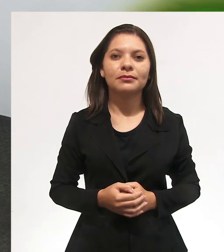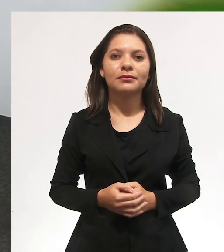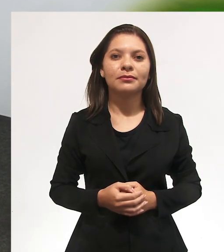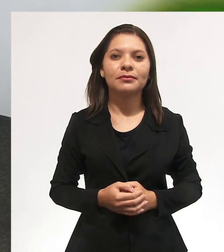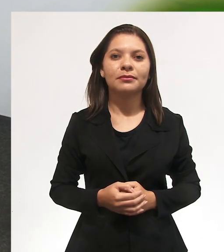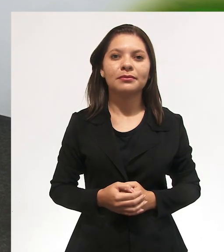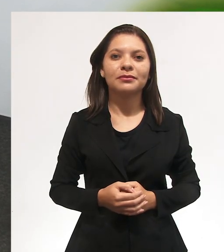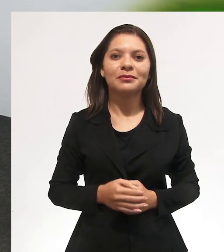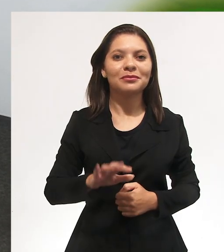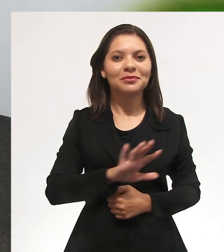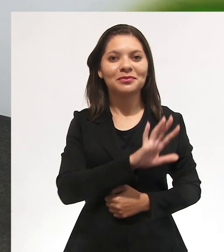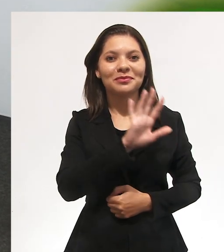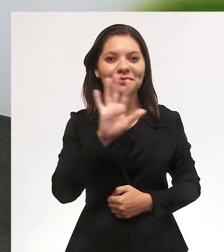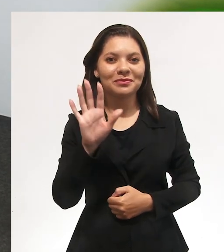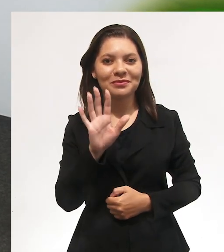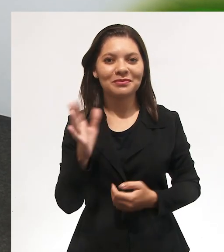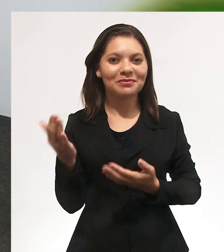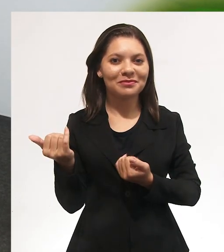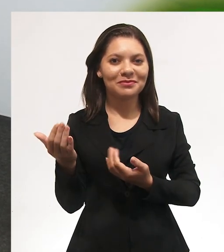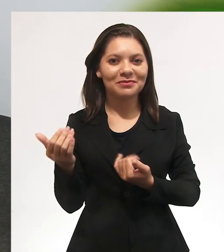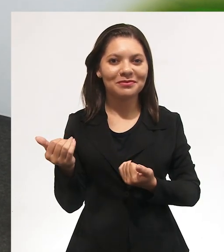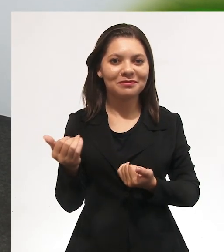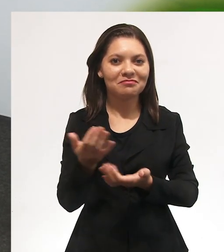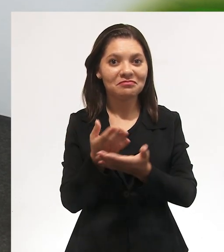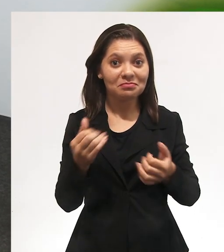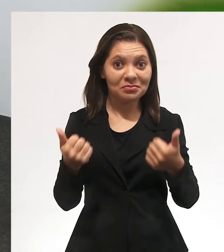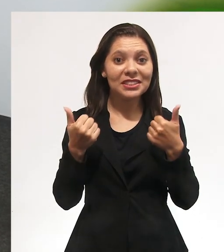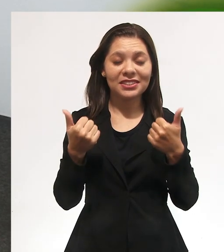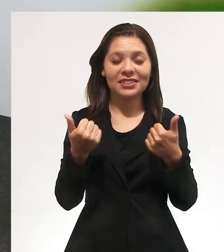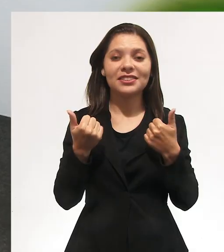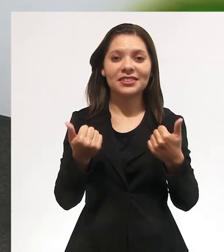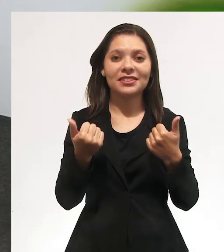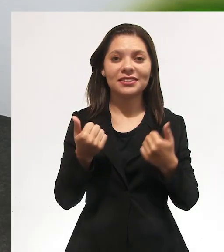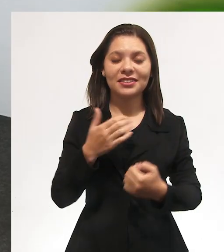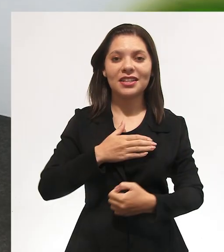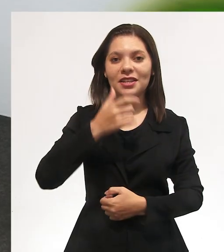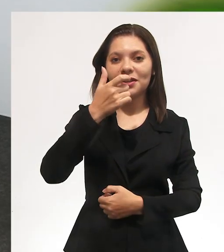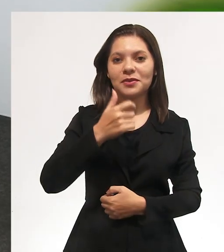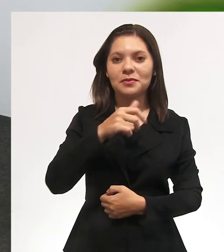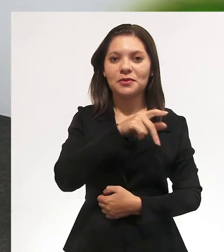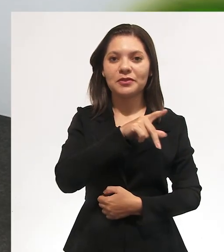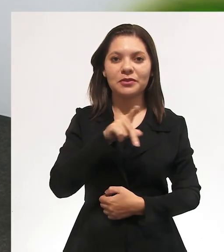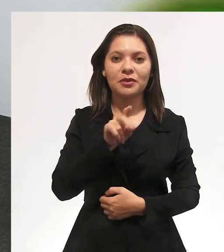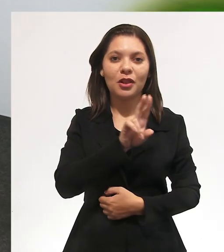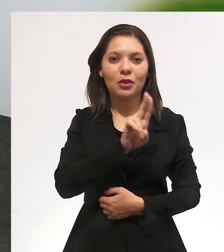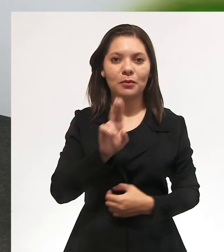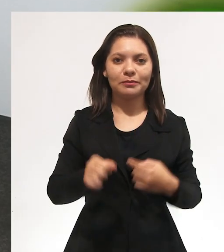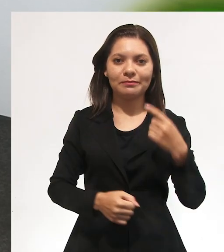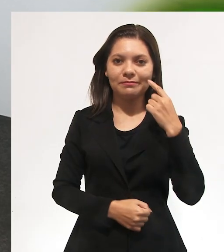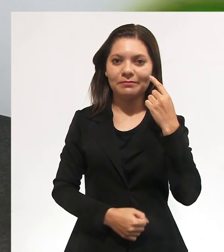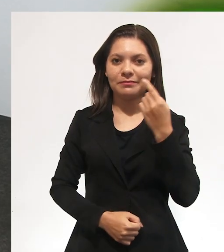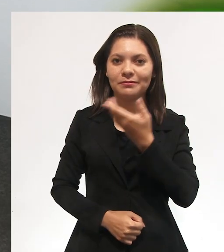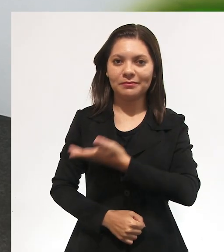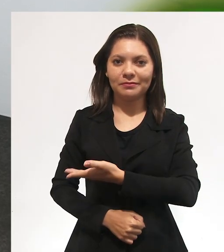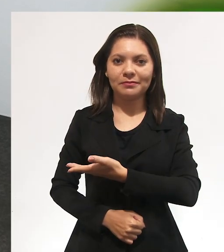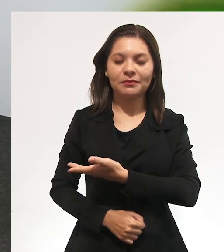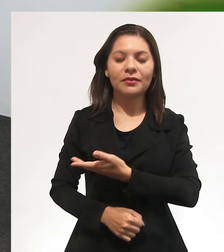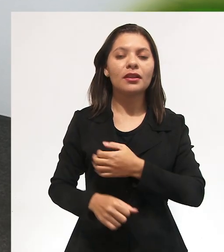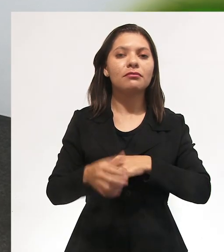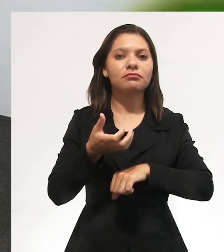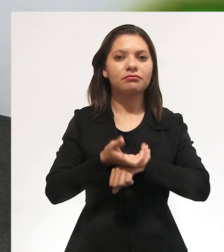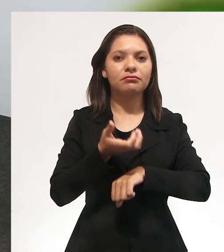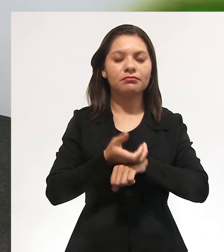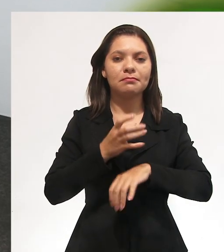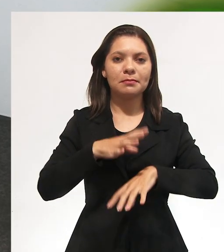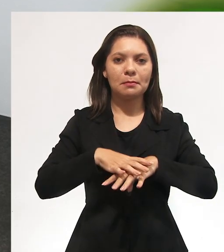Olá, meus jovens, como é que vocês estão? Eu sou a professora Bárbara Adelaide Parada Egues, da disciplina de Matemática